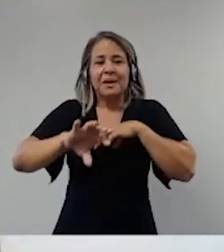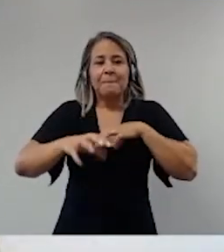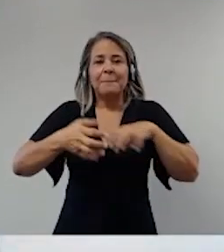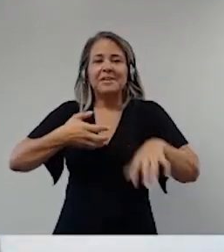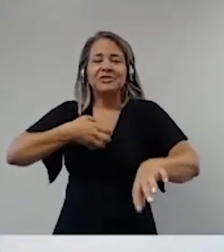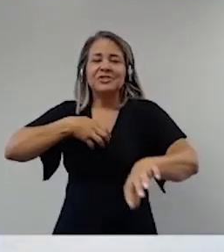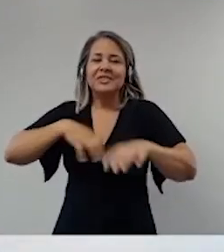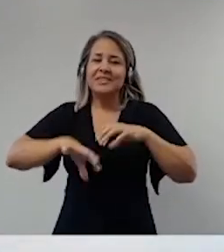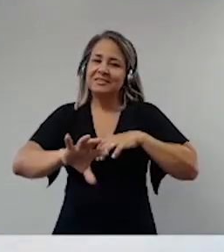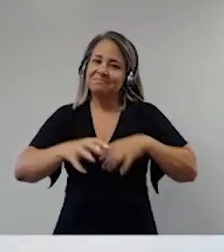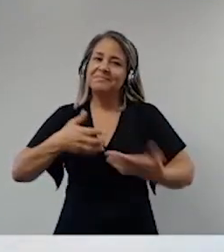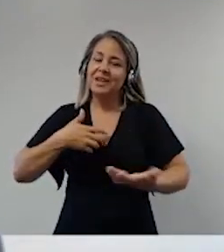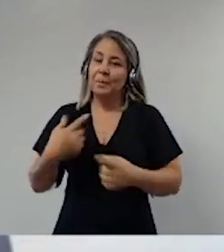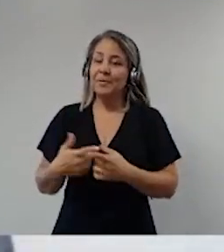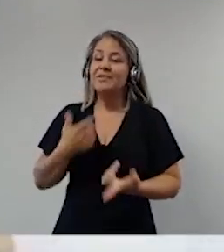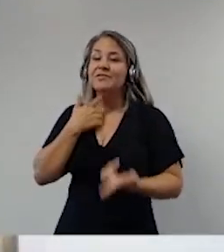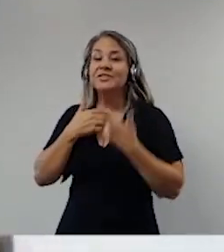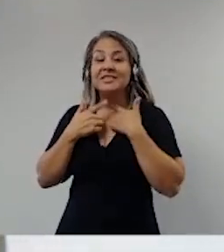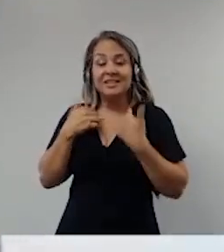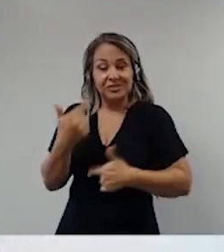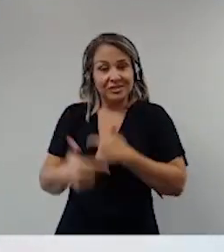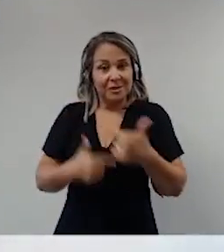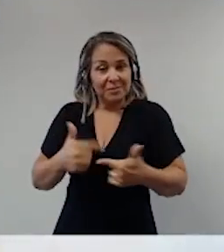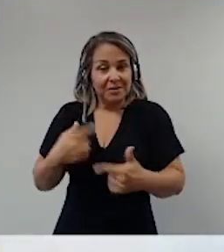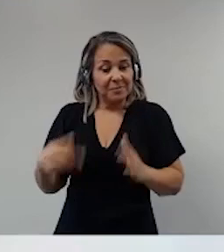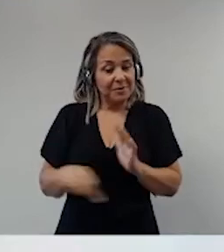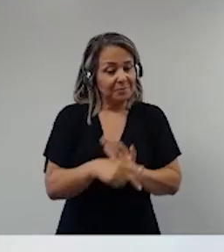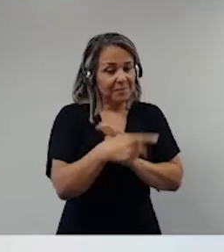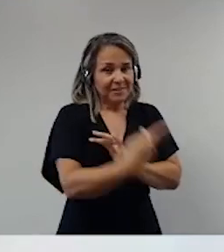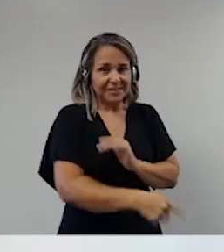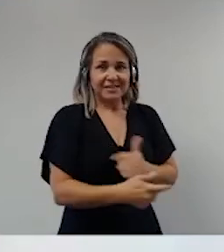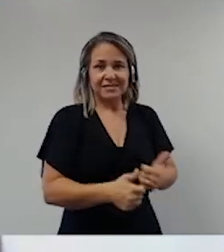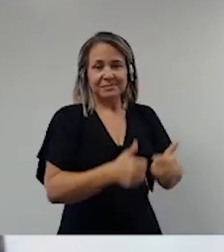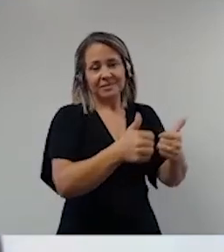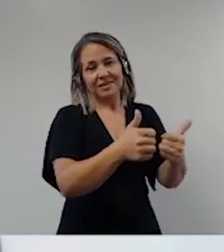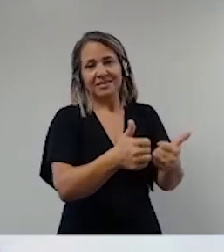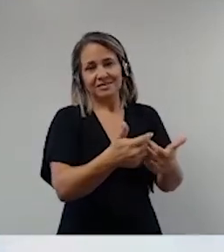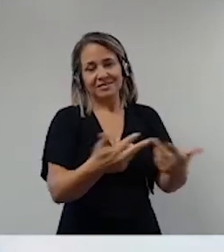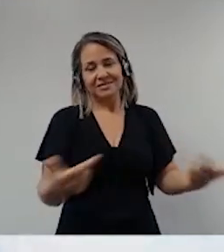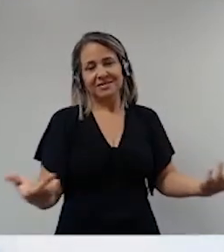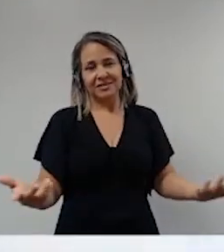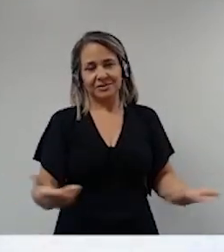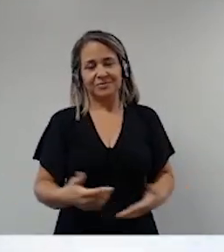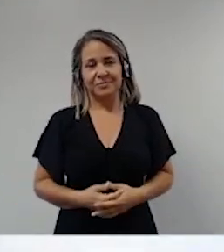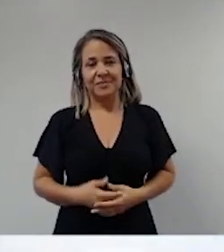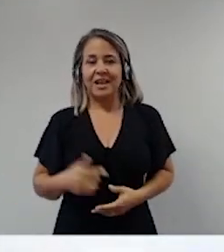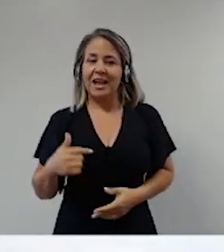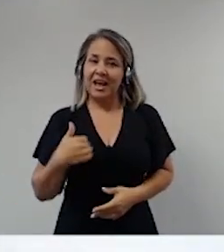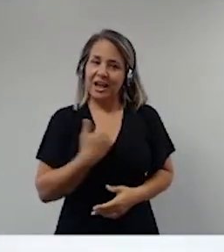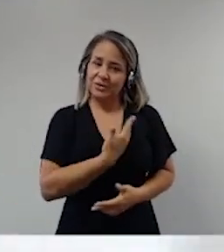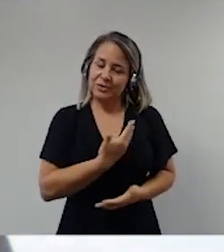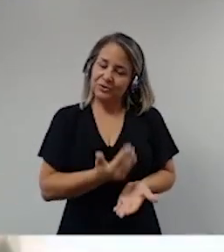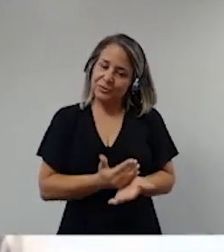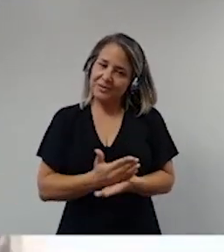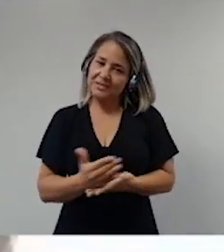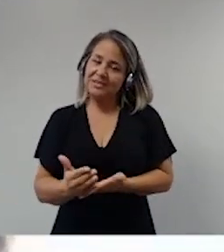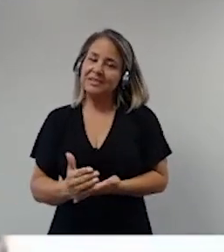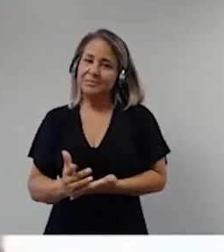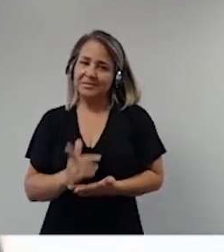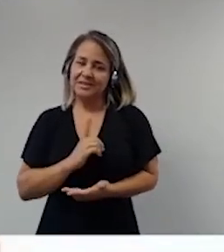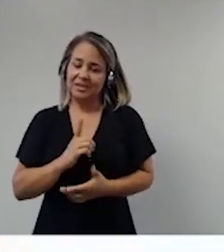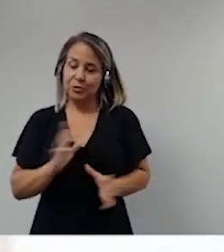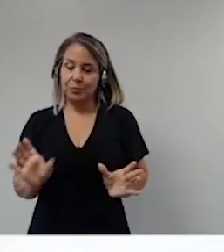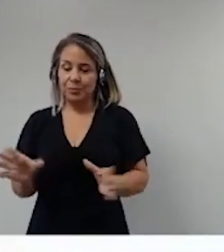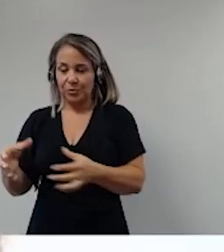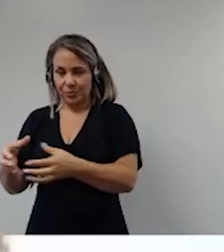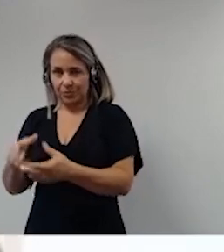quer entregar, porque ela se sente muito mais parte, né, do negócio. Então, nós acabamos tendo, pelo menos no meu time